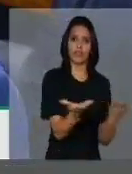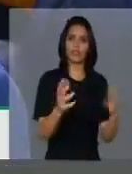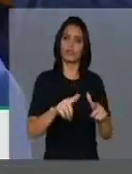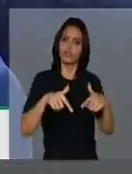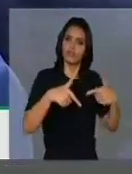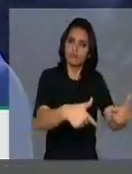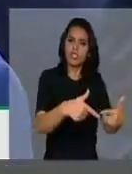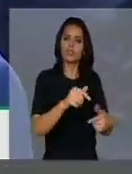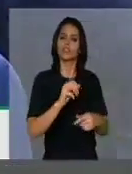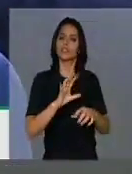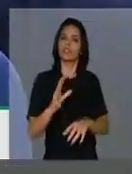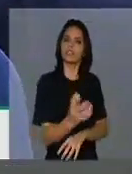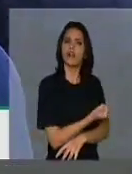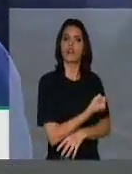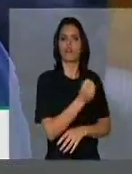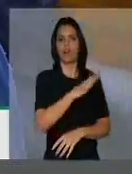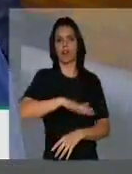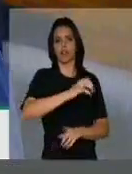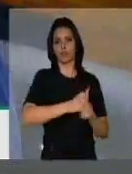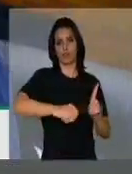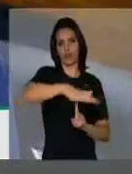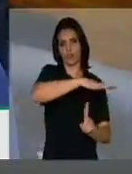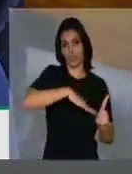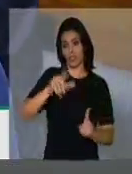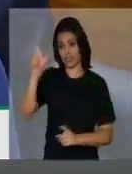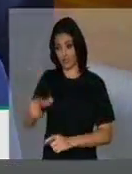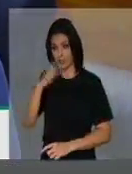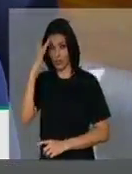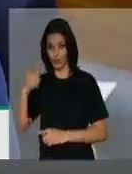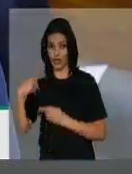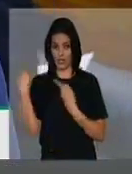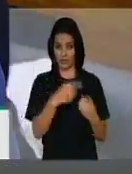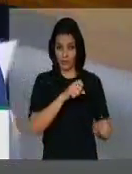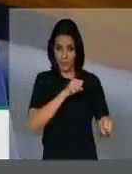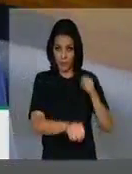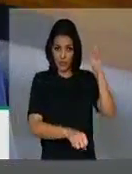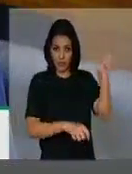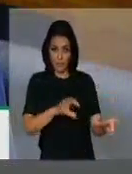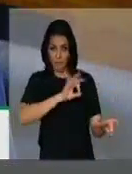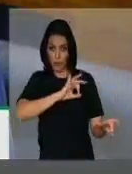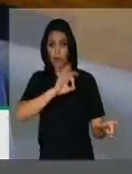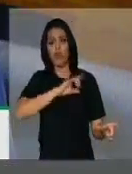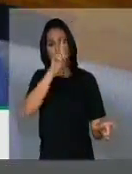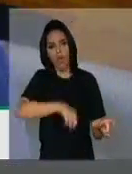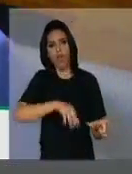que cometem crime contra agentes do Estado e, nesse caso, contra policiais. Então, o PSDB vota sim. Presidente.